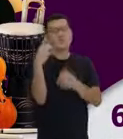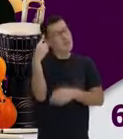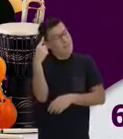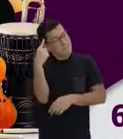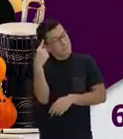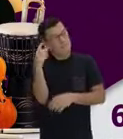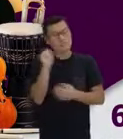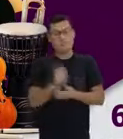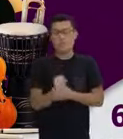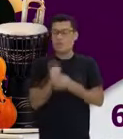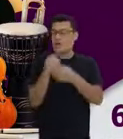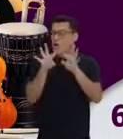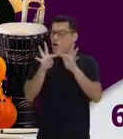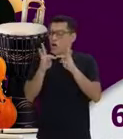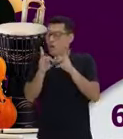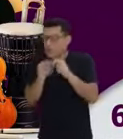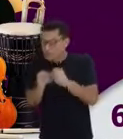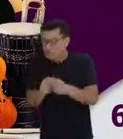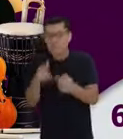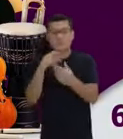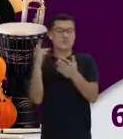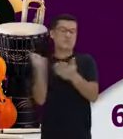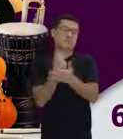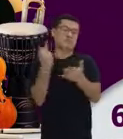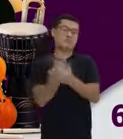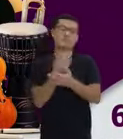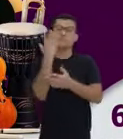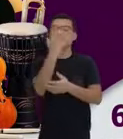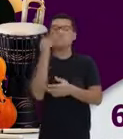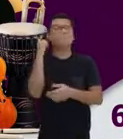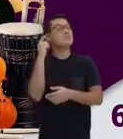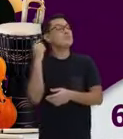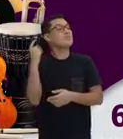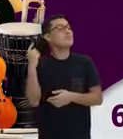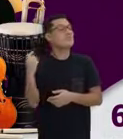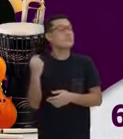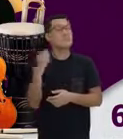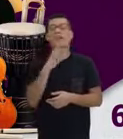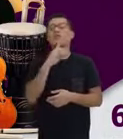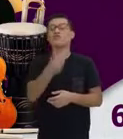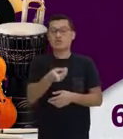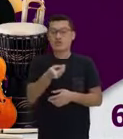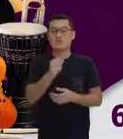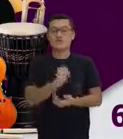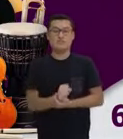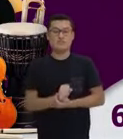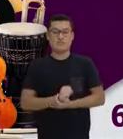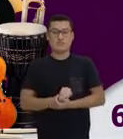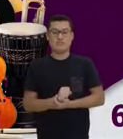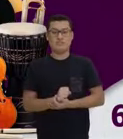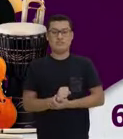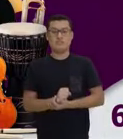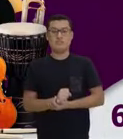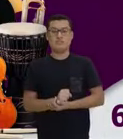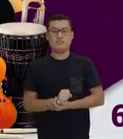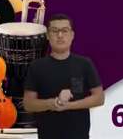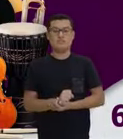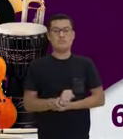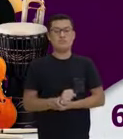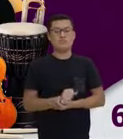né em todas as formas que esse som ele vai dizer então ele diz através